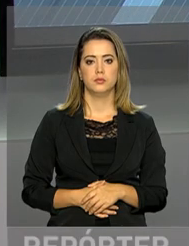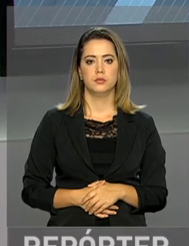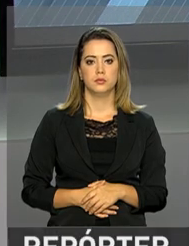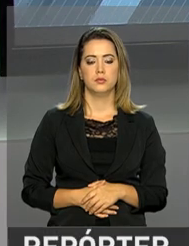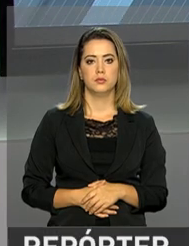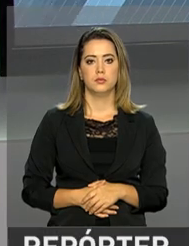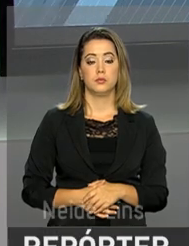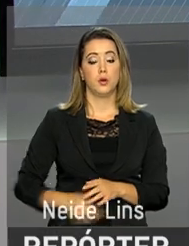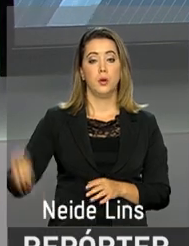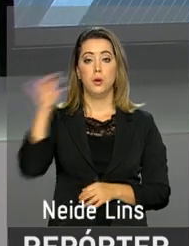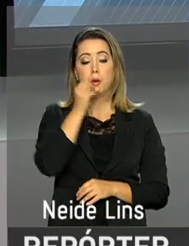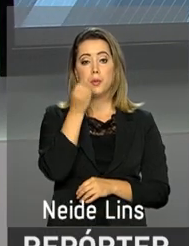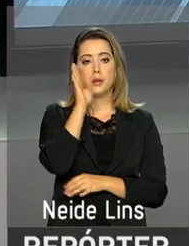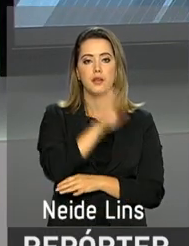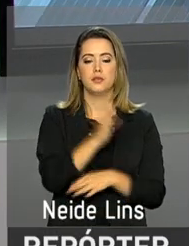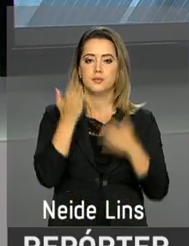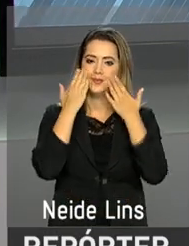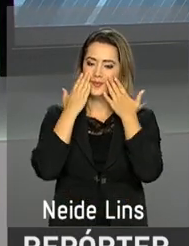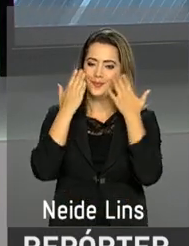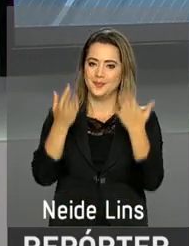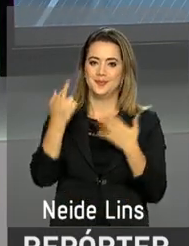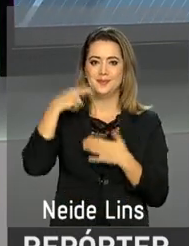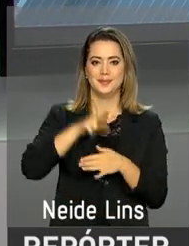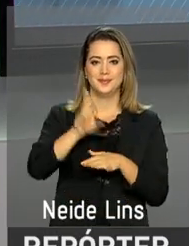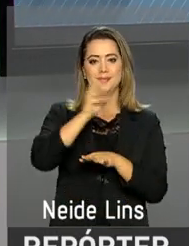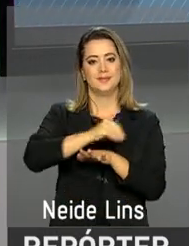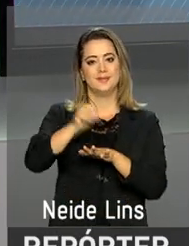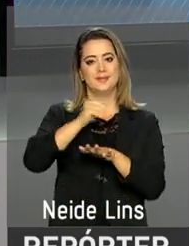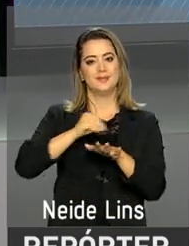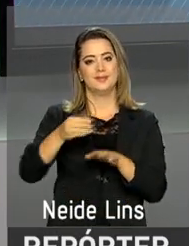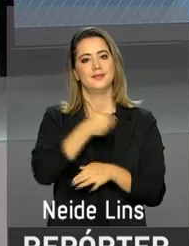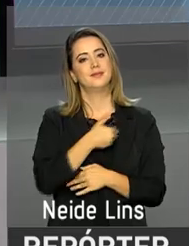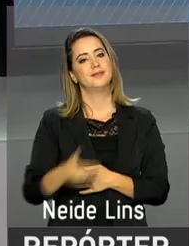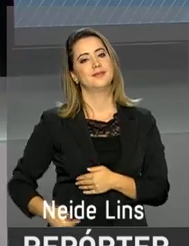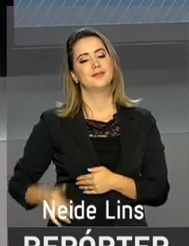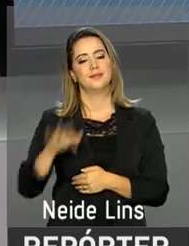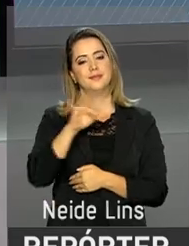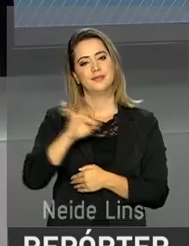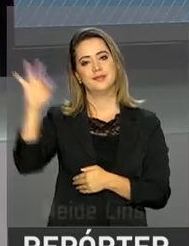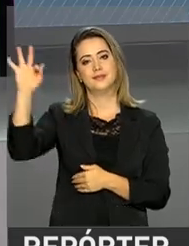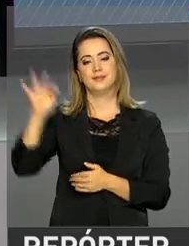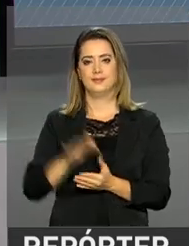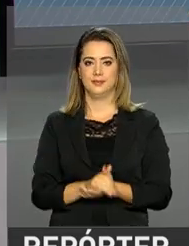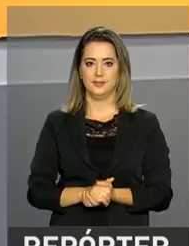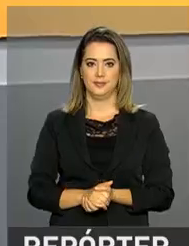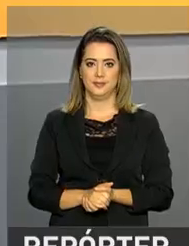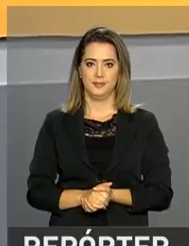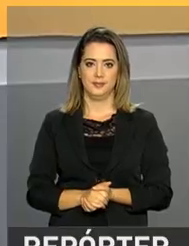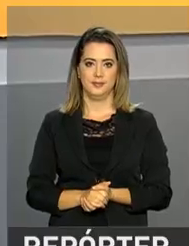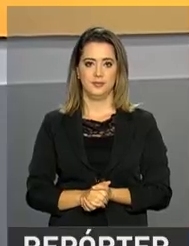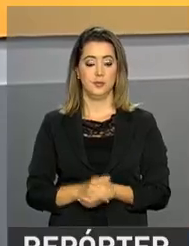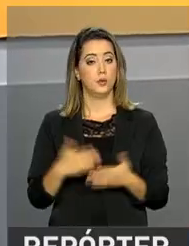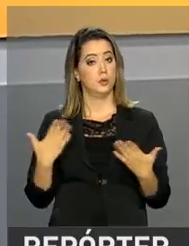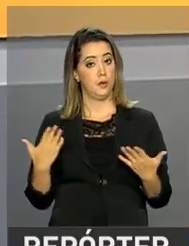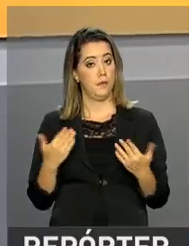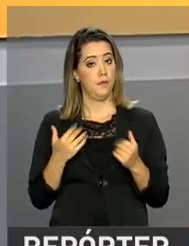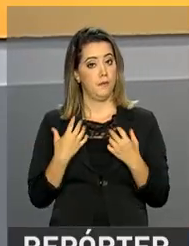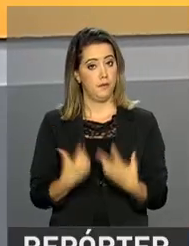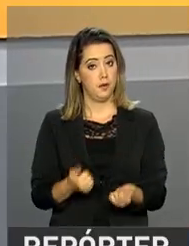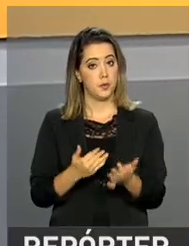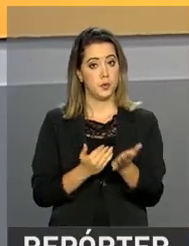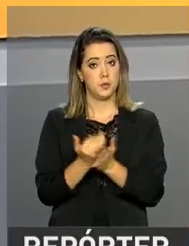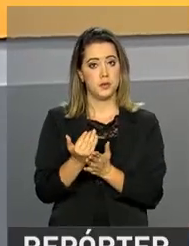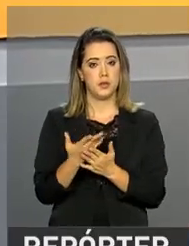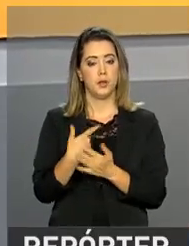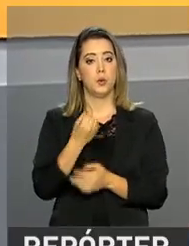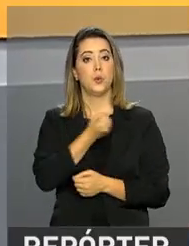olá boa tarde começa agora o repórter nbr com as notícias do governo federal a gente abre esta